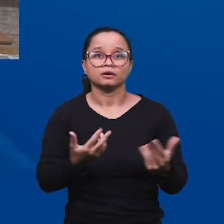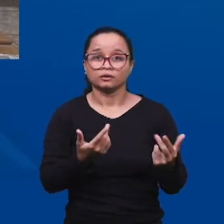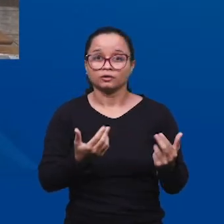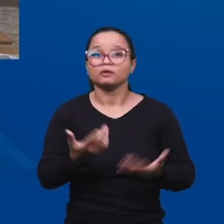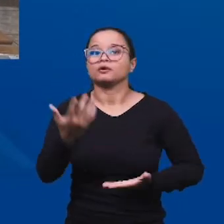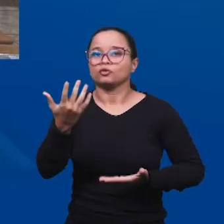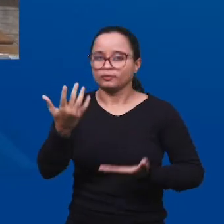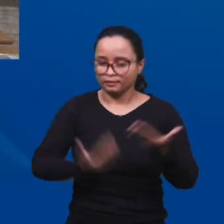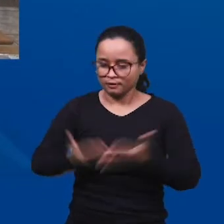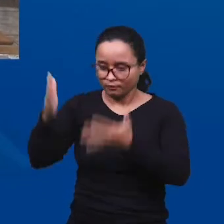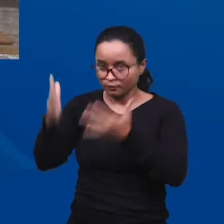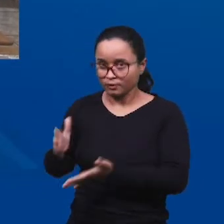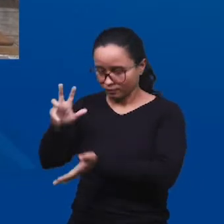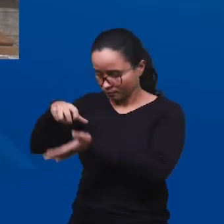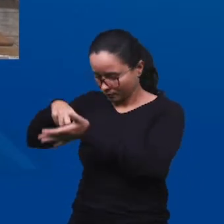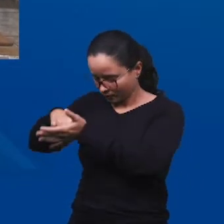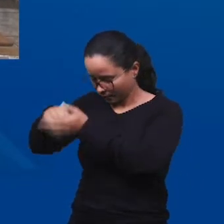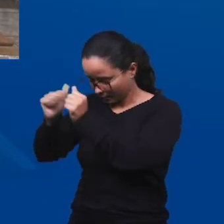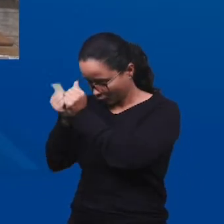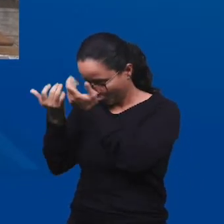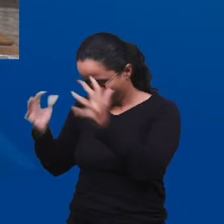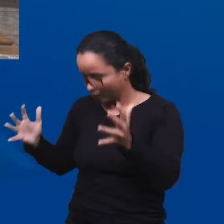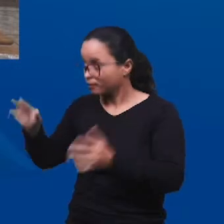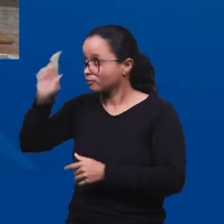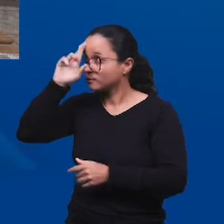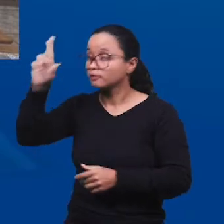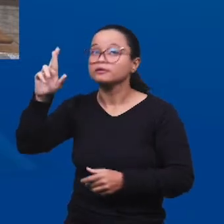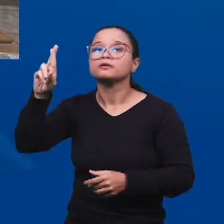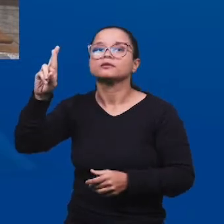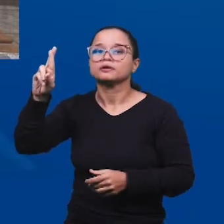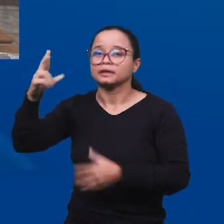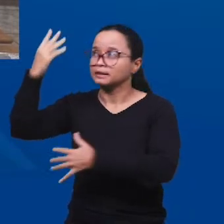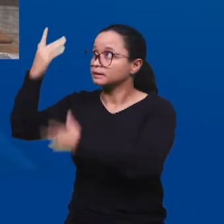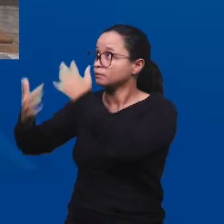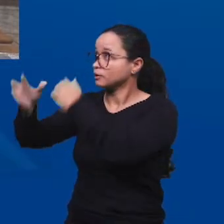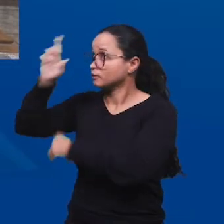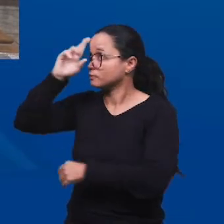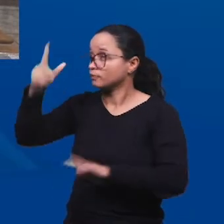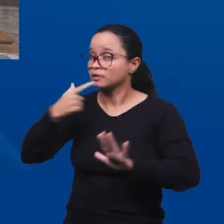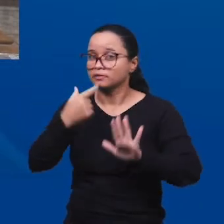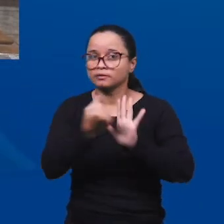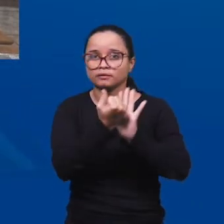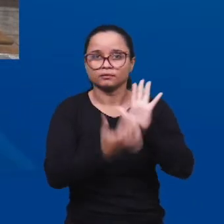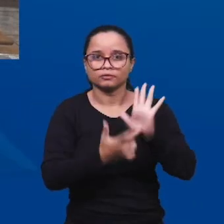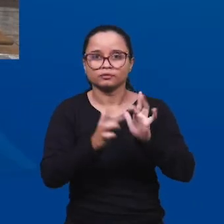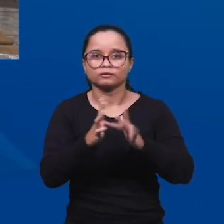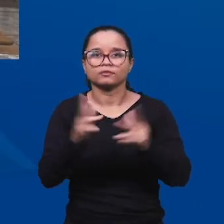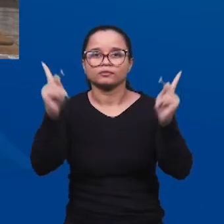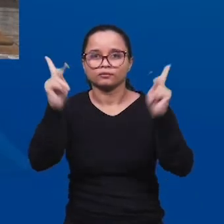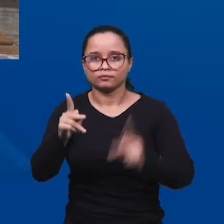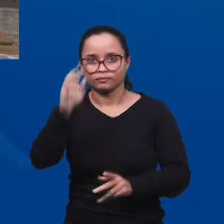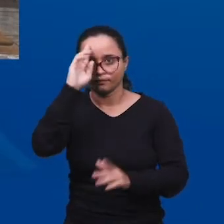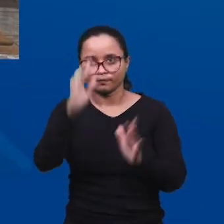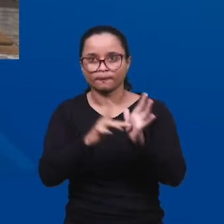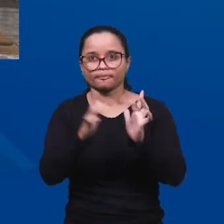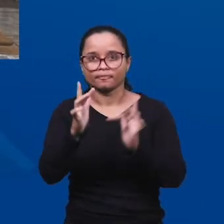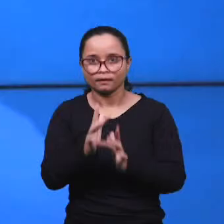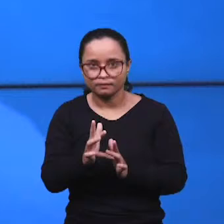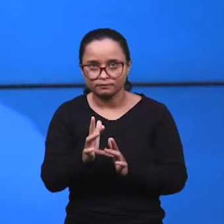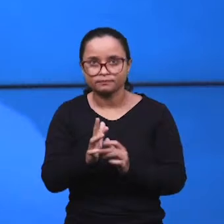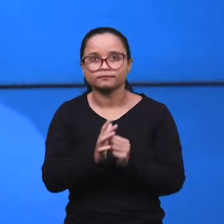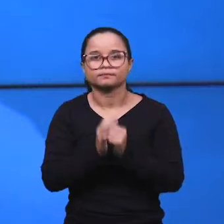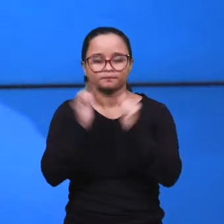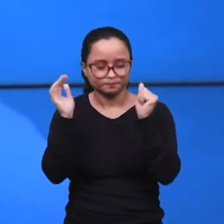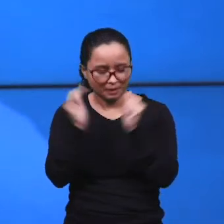se prostra diante da glória do Senhor e entra em sua presença pelo sangue de Jesus. A paz do Senhor